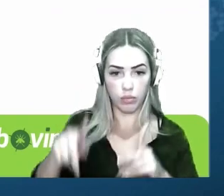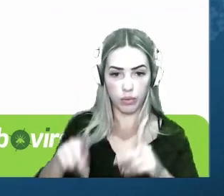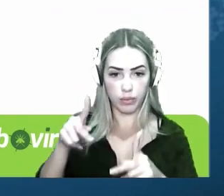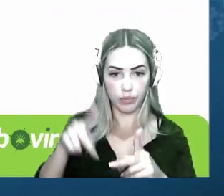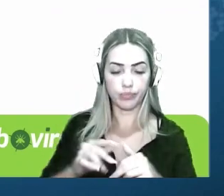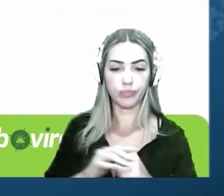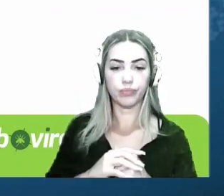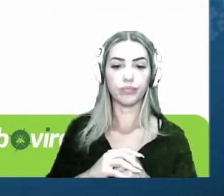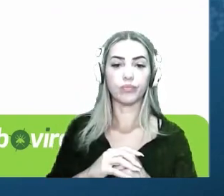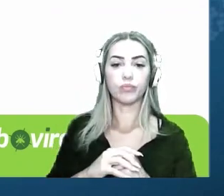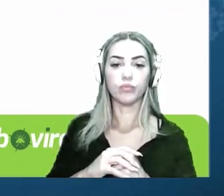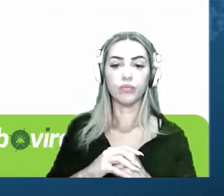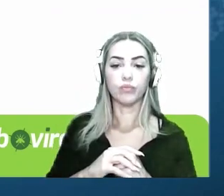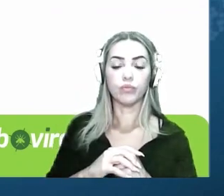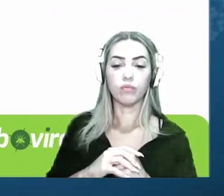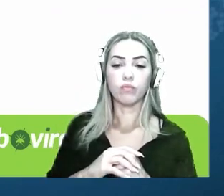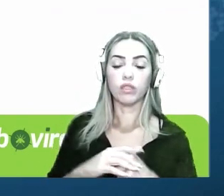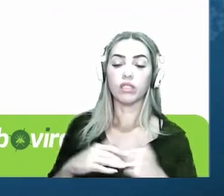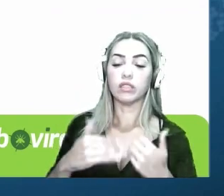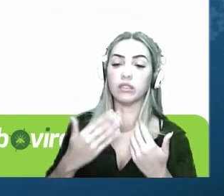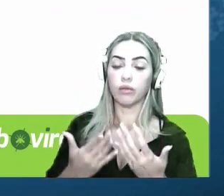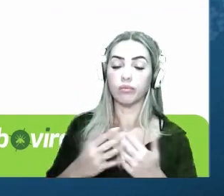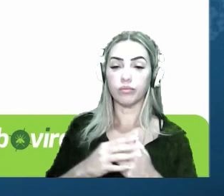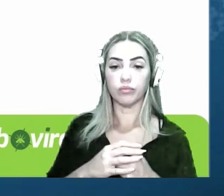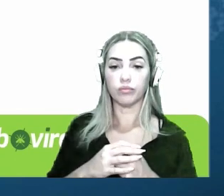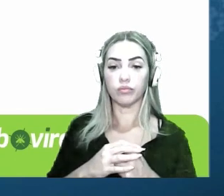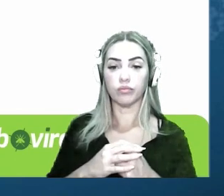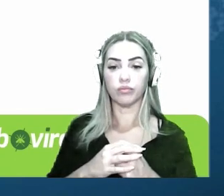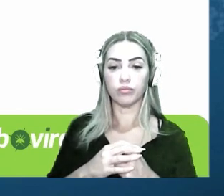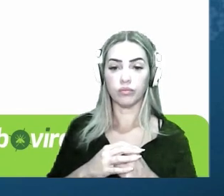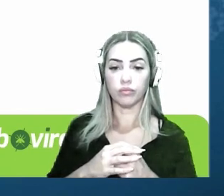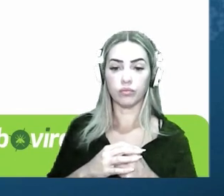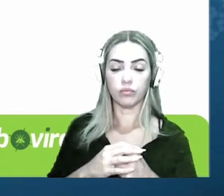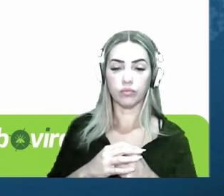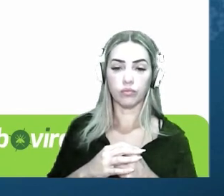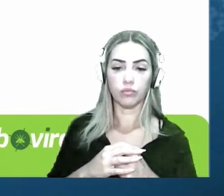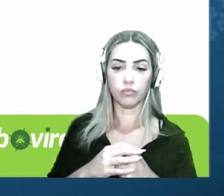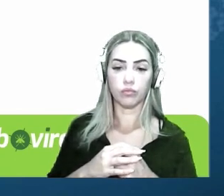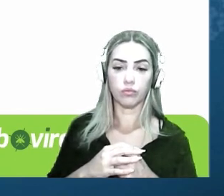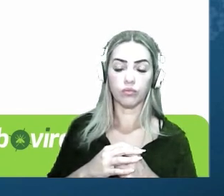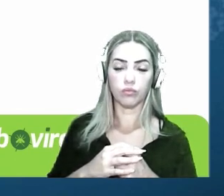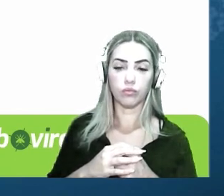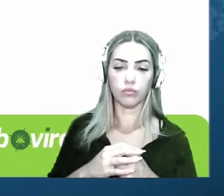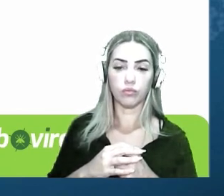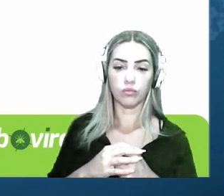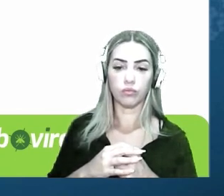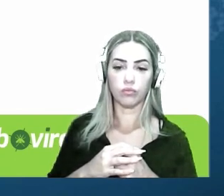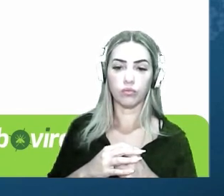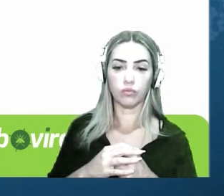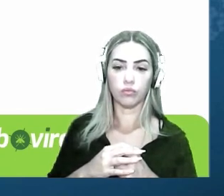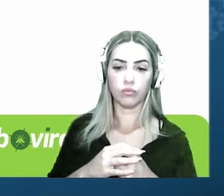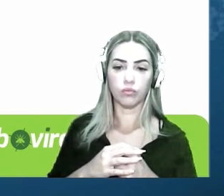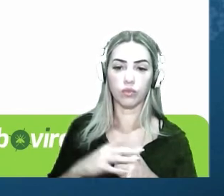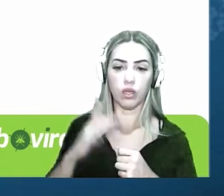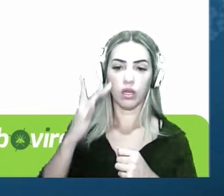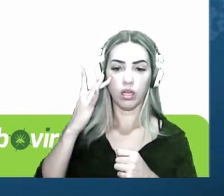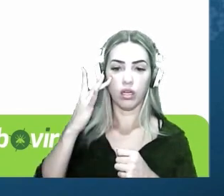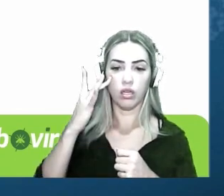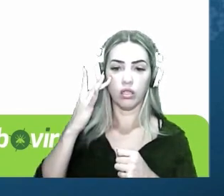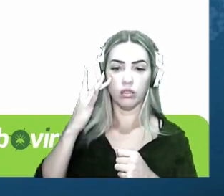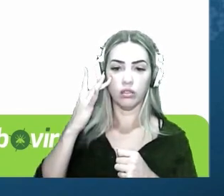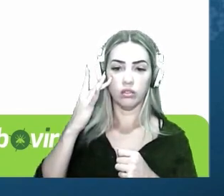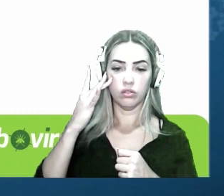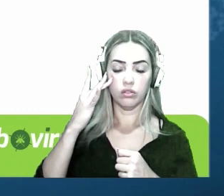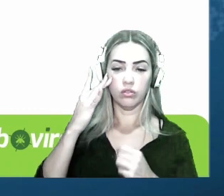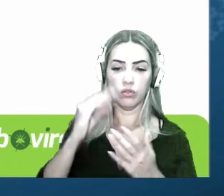Então, acho que deve ter ocultado ou falhado o meu slide de